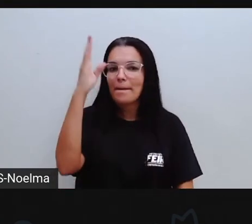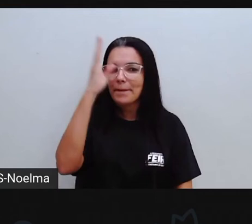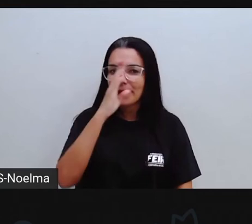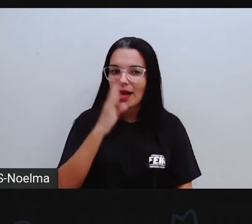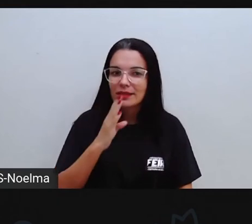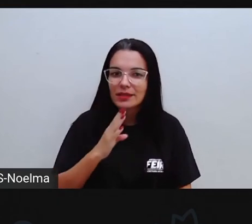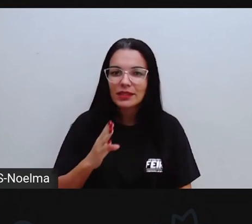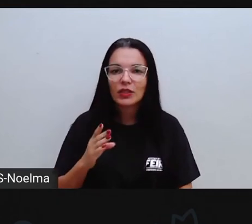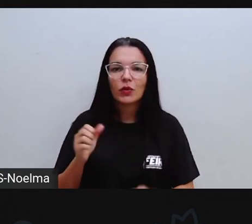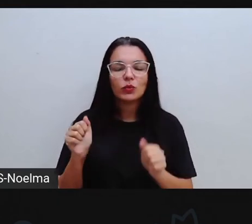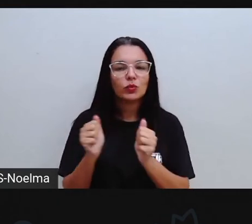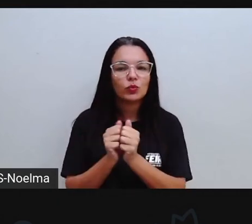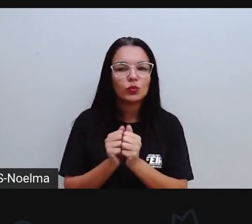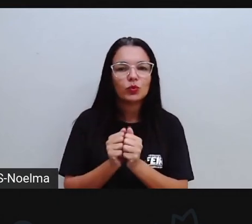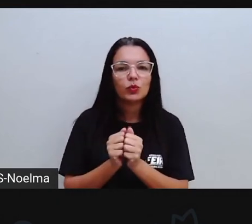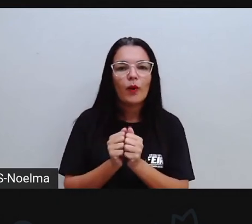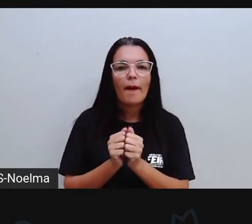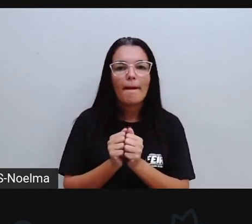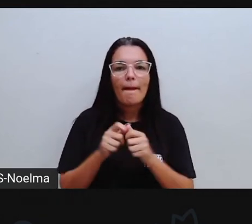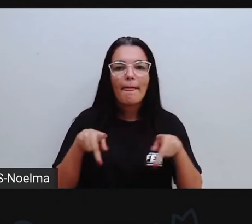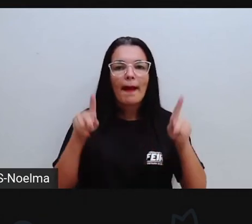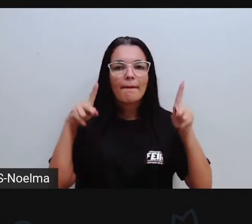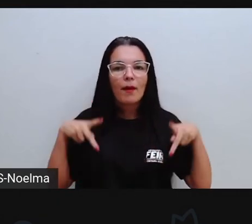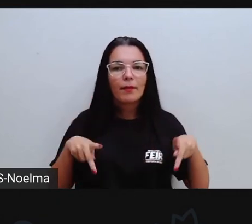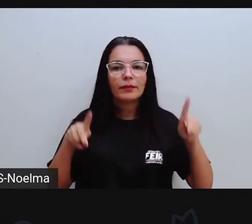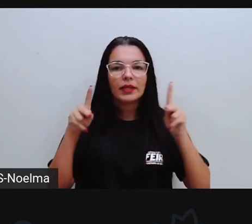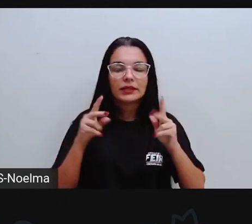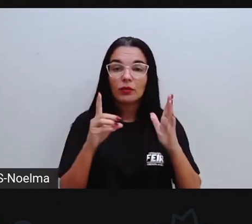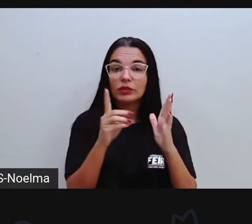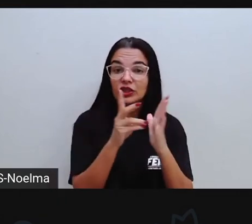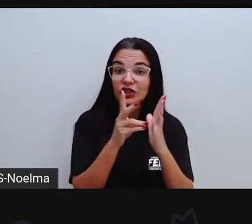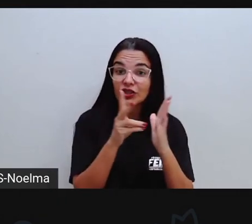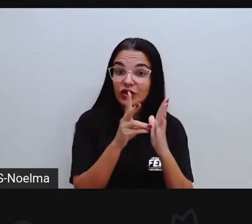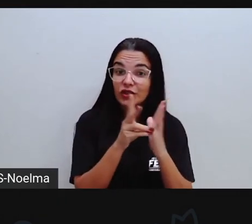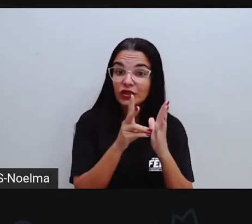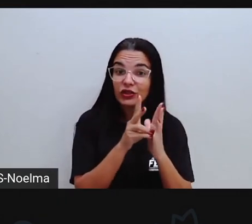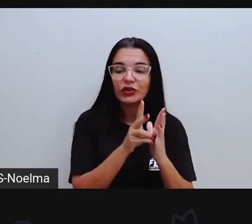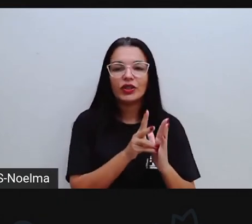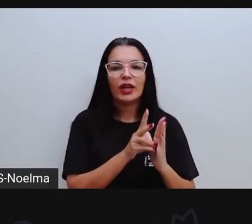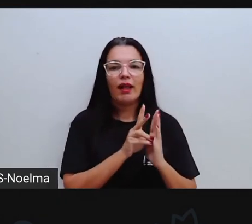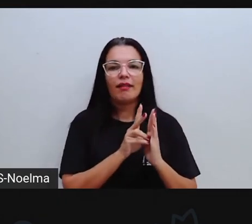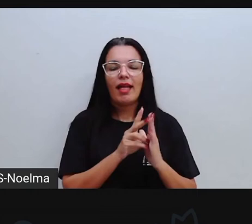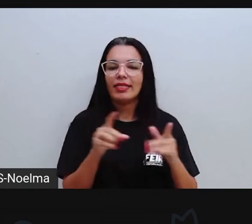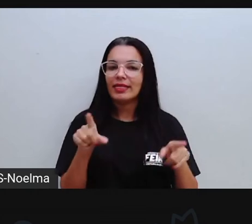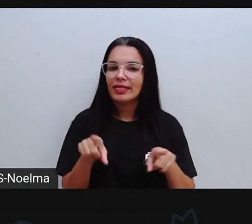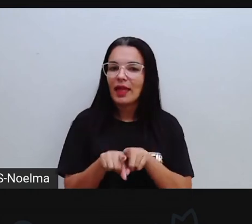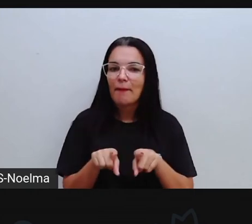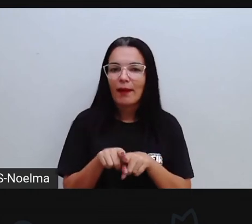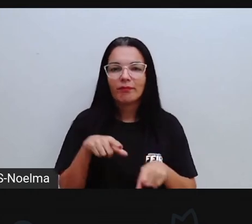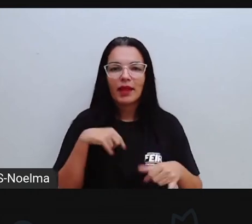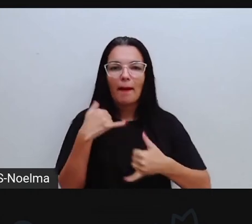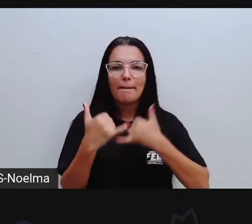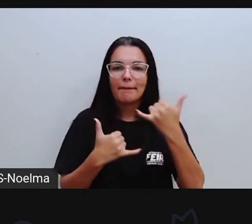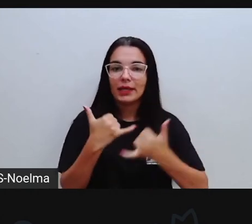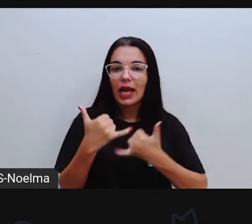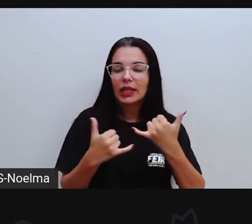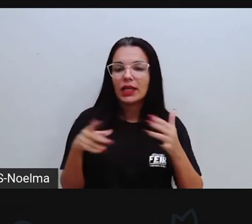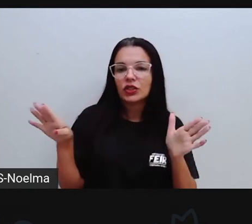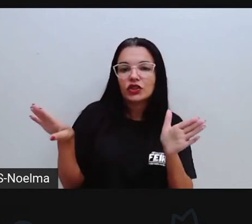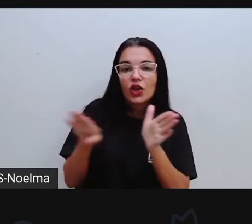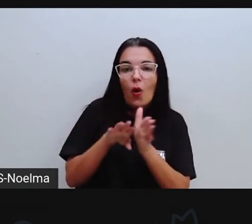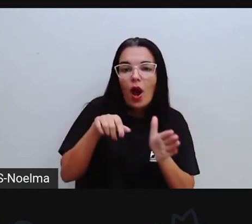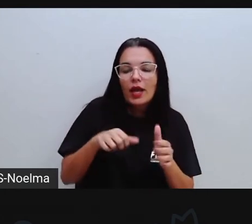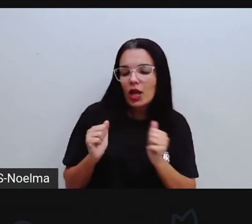aí das populações indígenas. Nós tivemos brincadeiras também que vieram junto com os